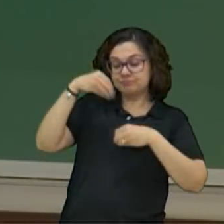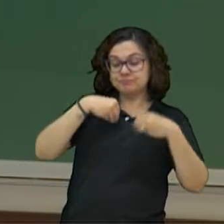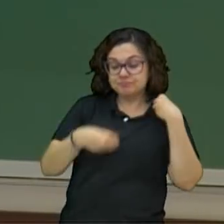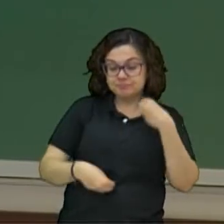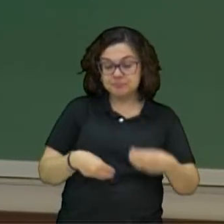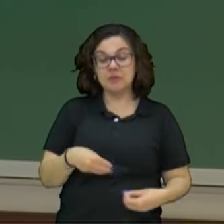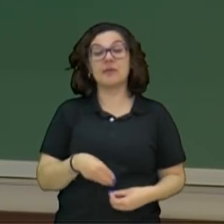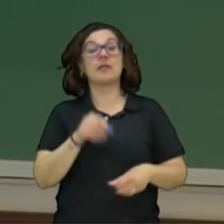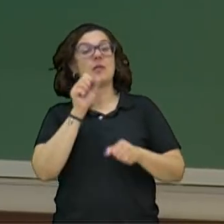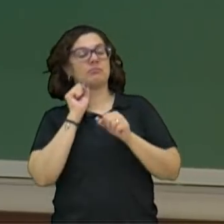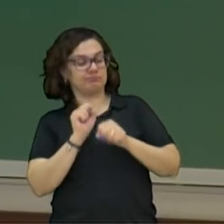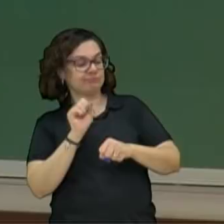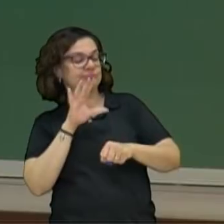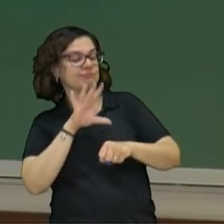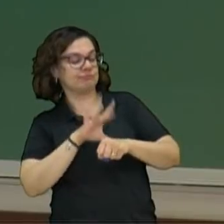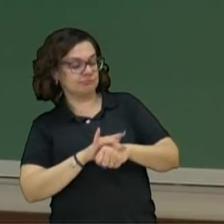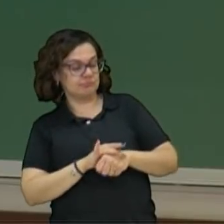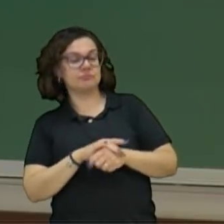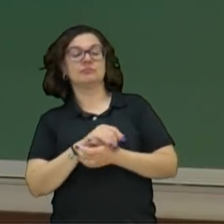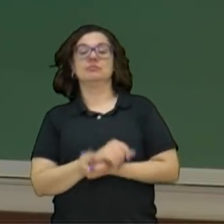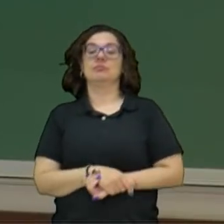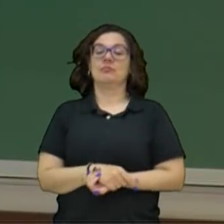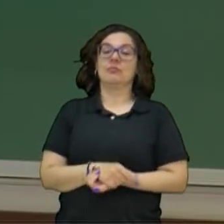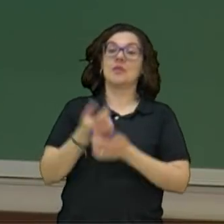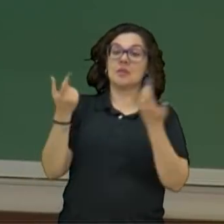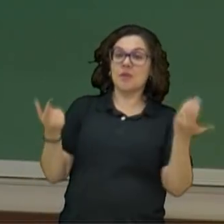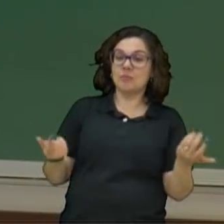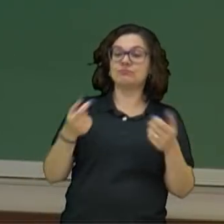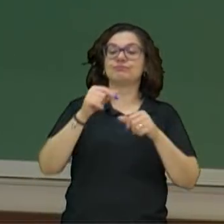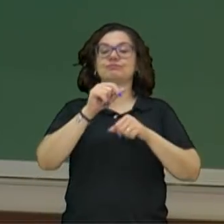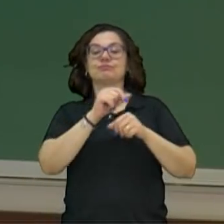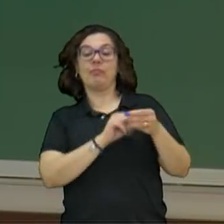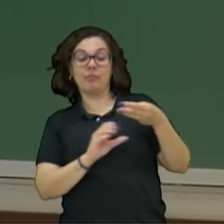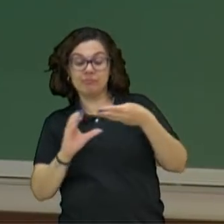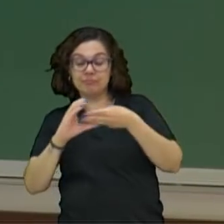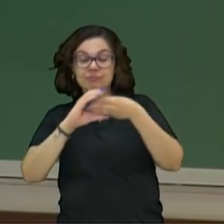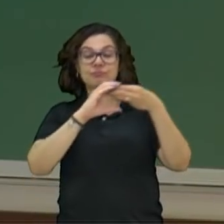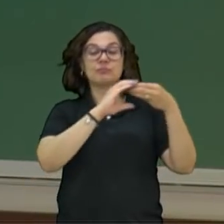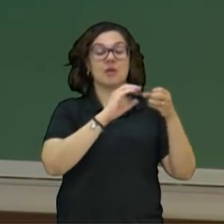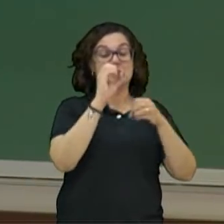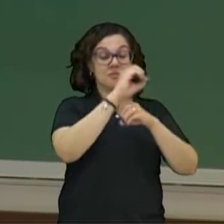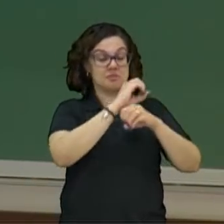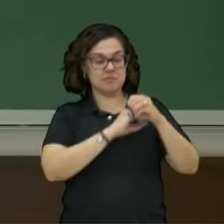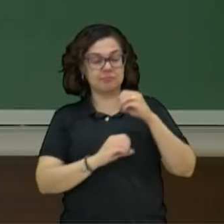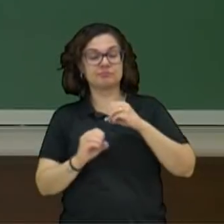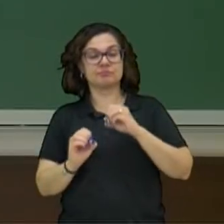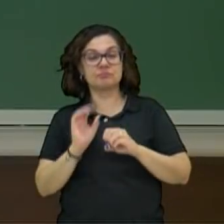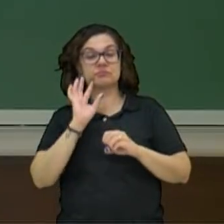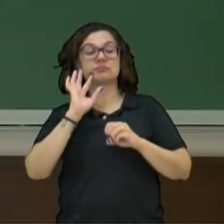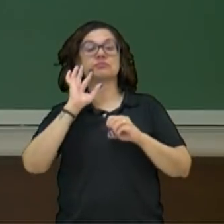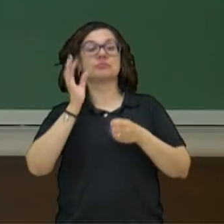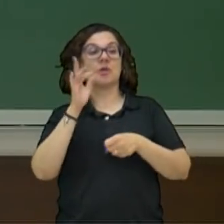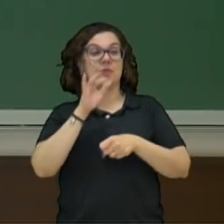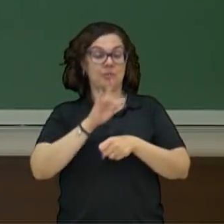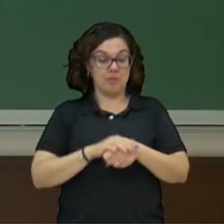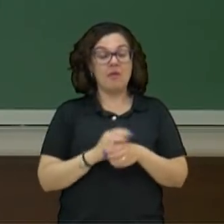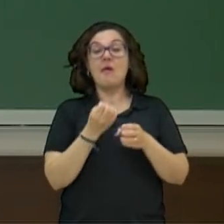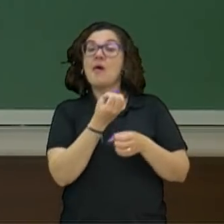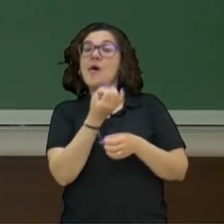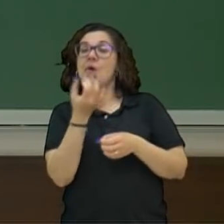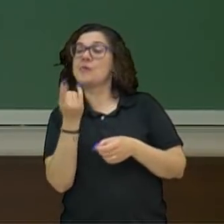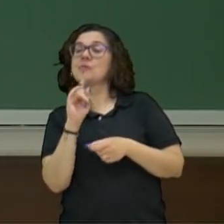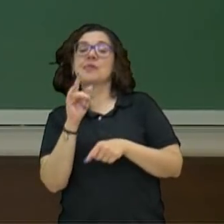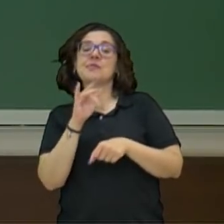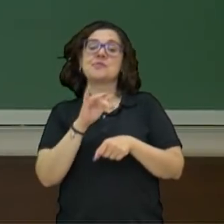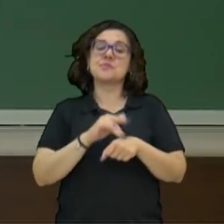aí patogênicos. Micro-organismos que causam doenças. Alguns deles nem chegam a causar doenças, né?